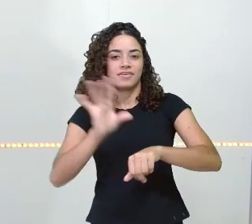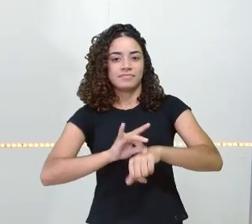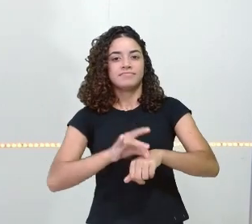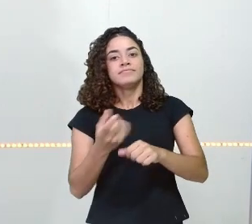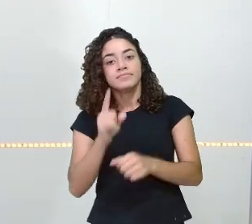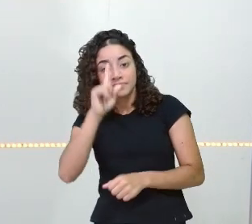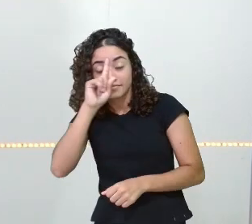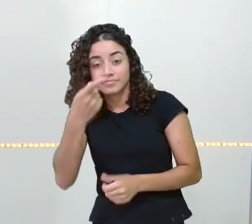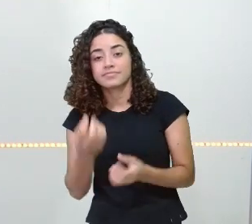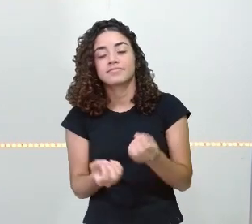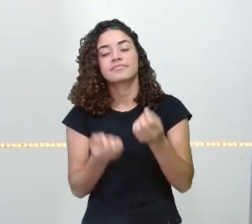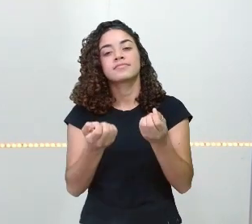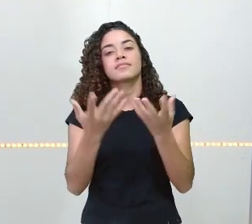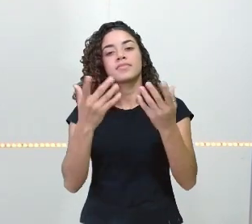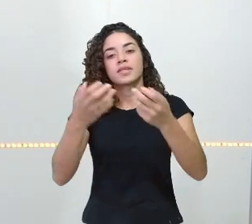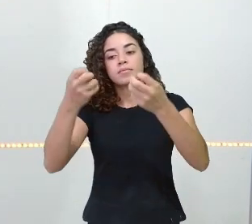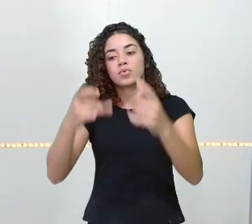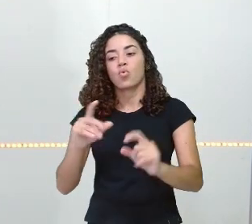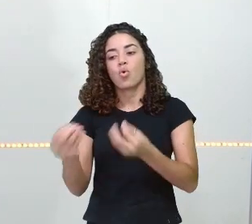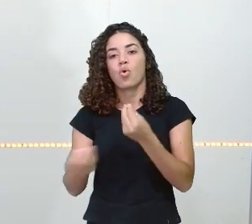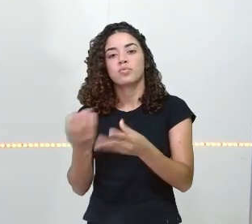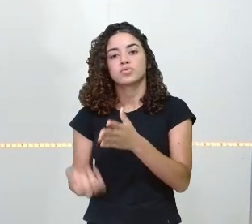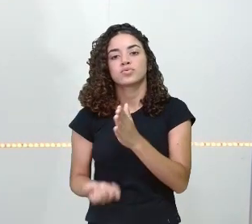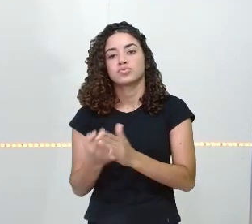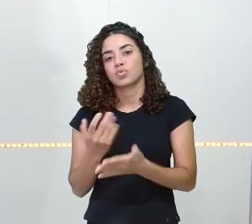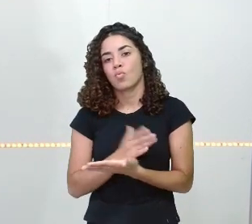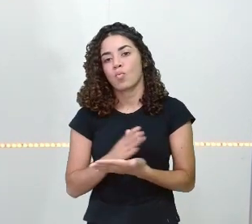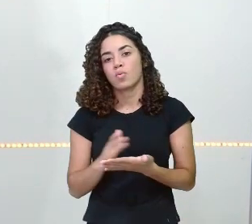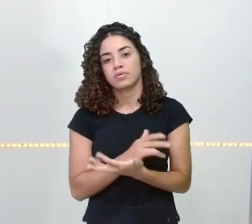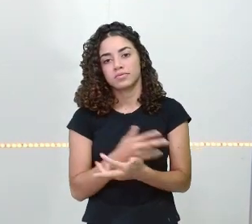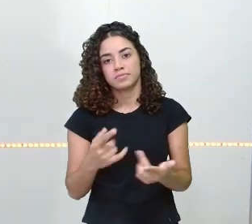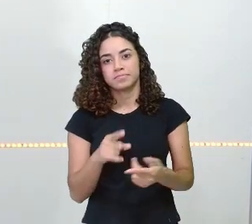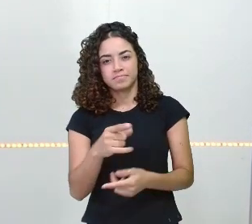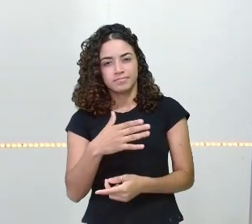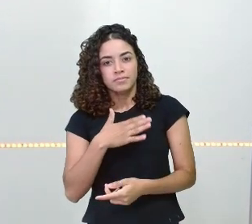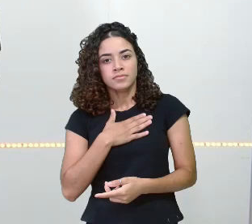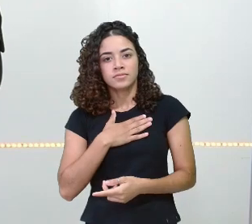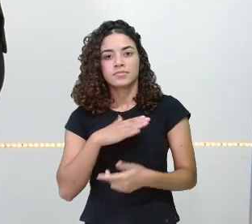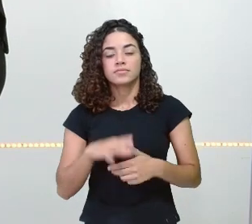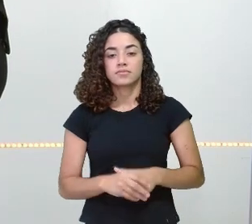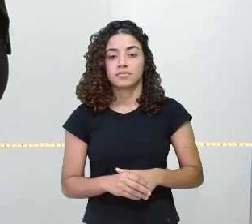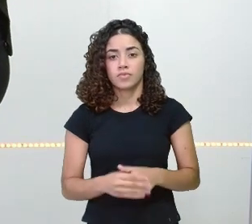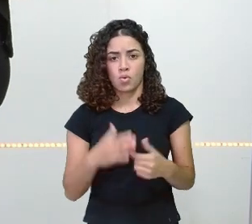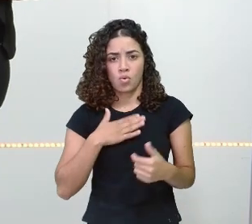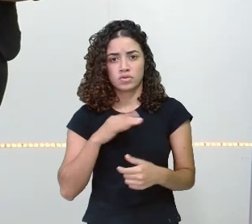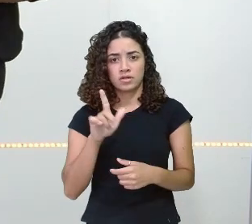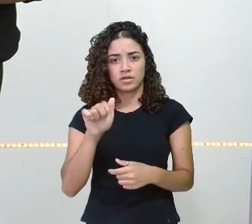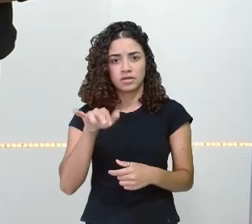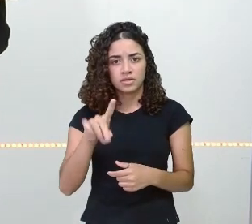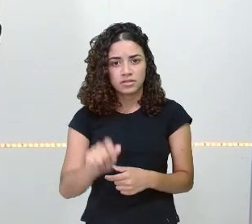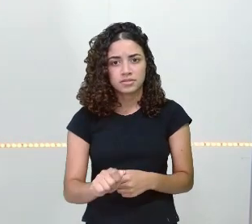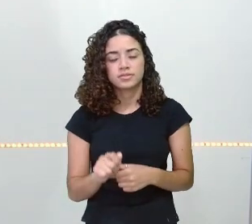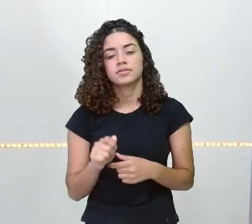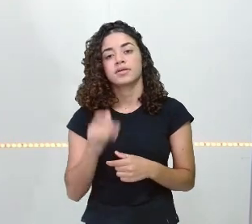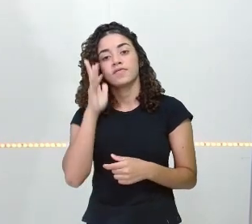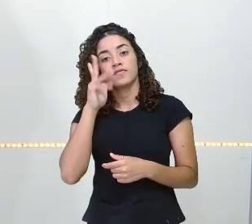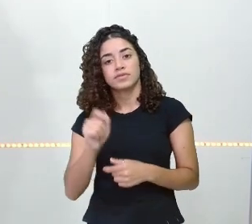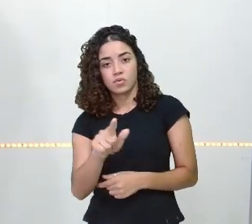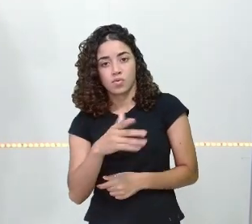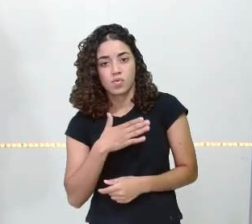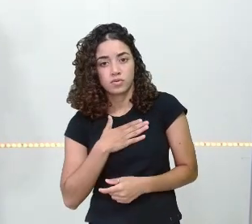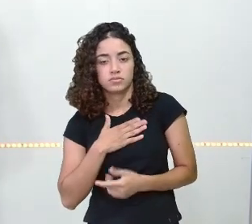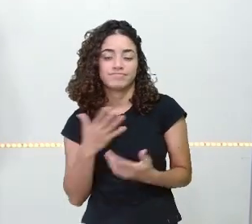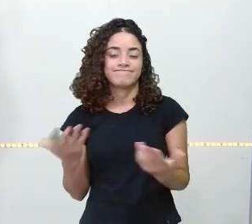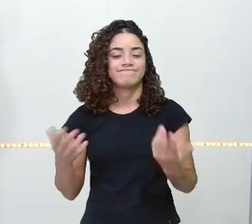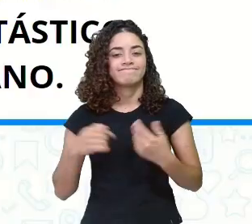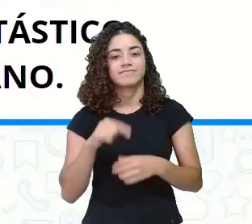para explicar o surgimento de alguma coisa. Vocês gostaram? Gostam de lendas africanas? Nas